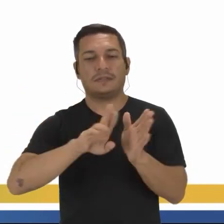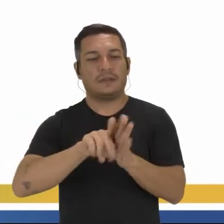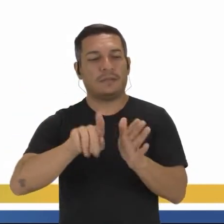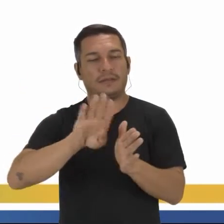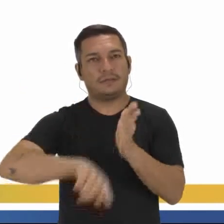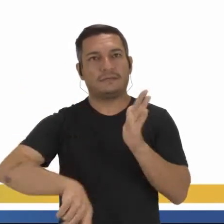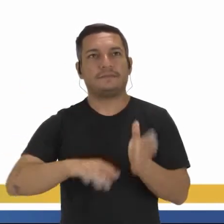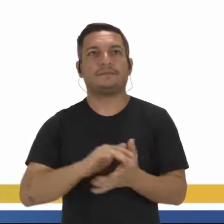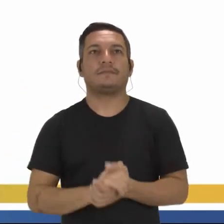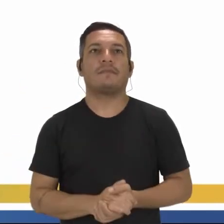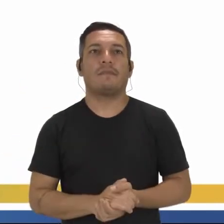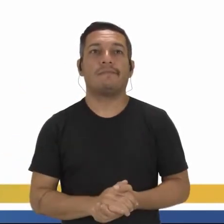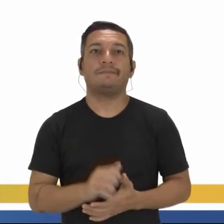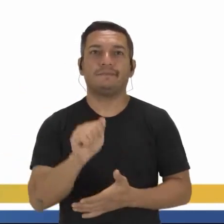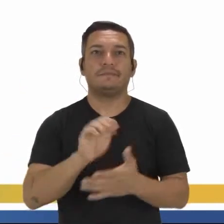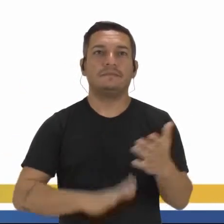abolidos.